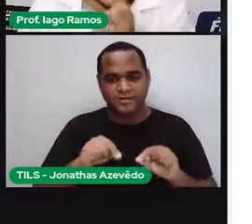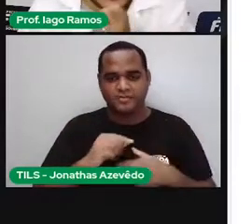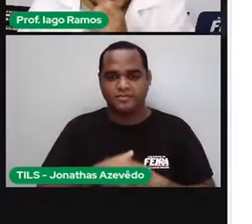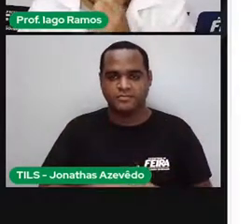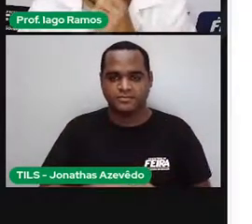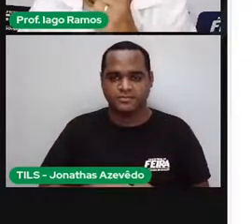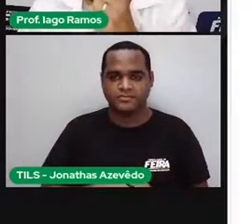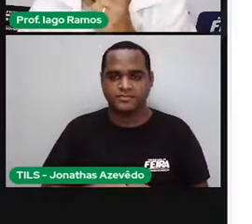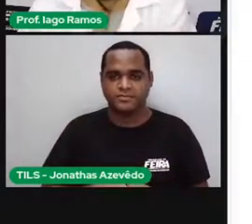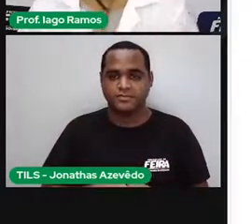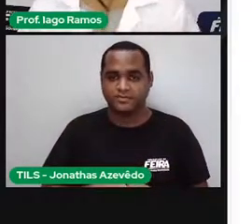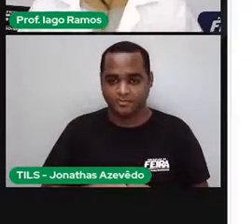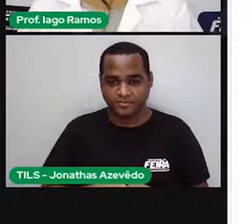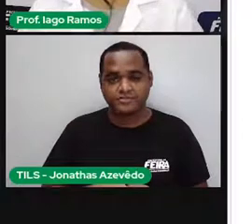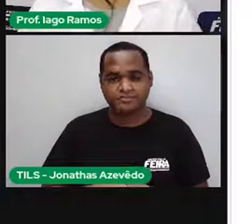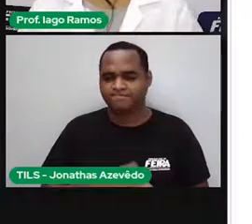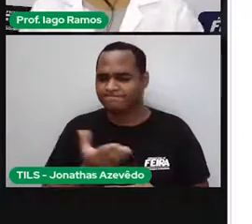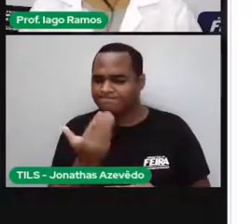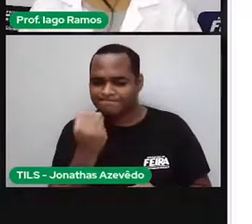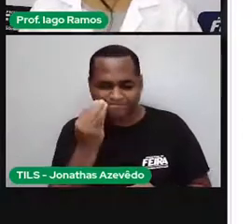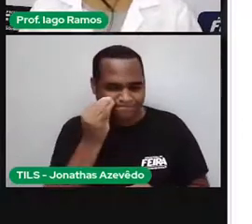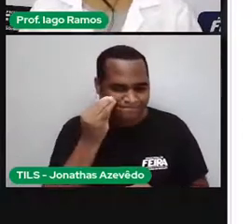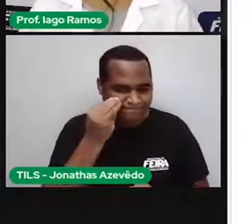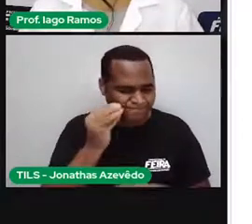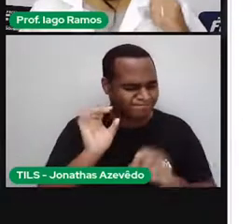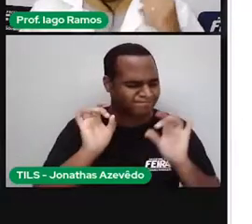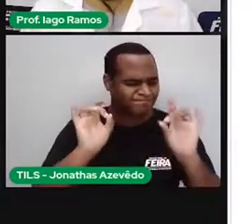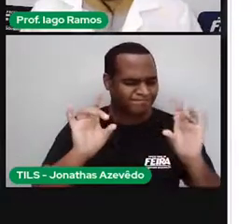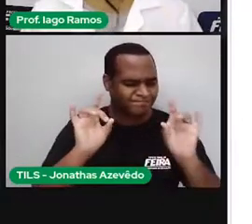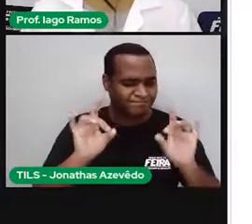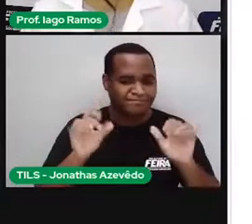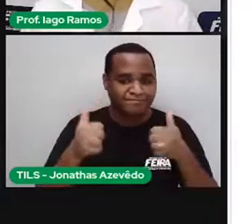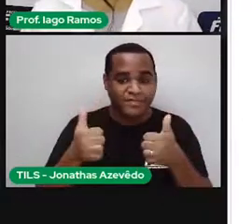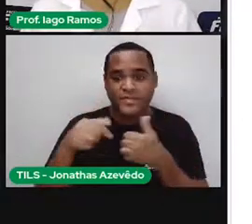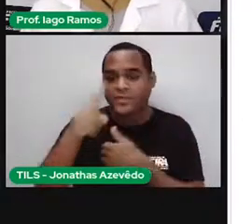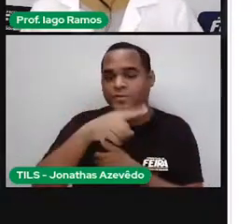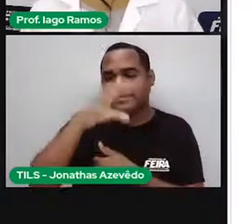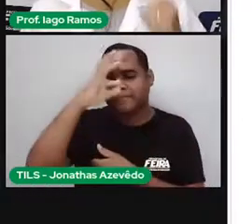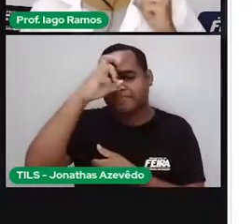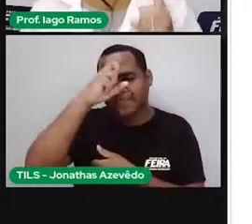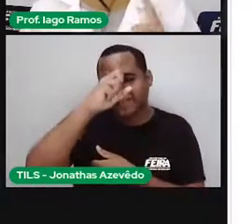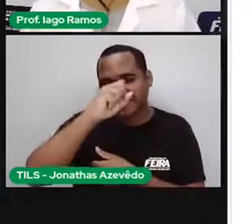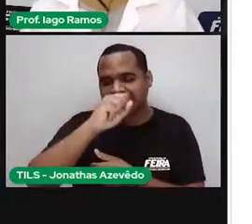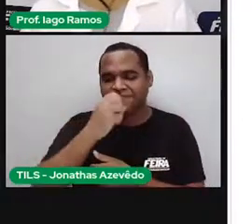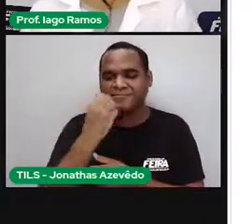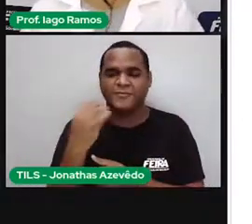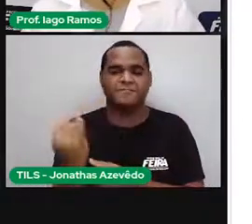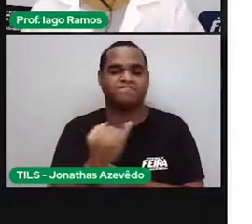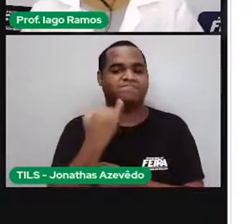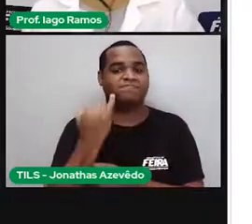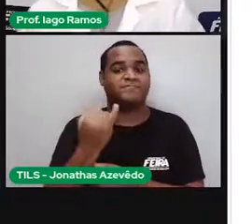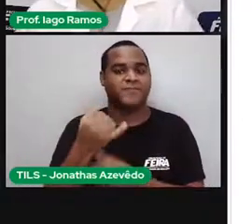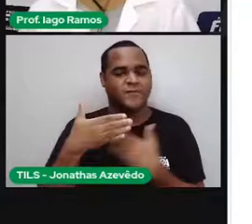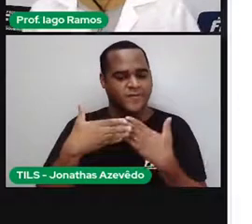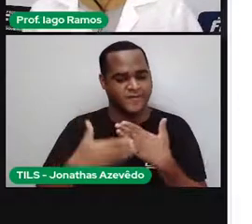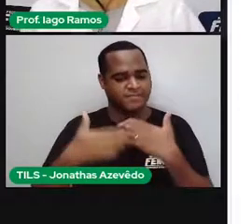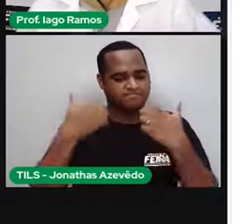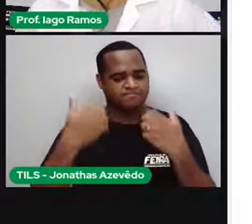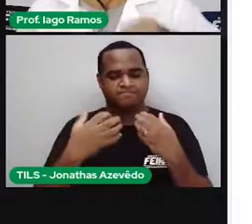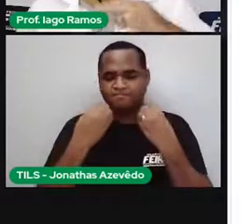vem vem porque vai ser massa a gente vai aprender sim e olha só como vai ser